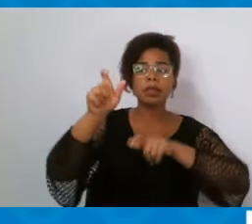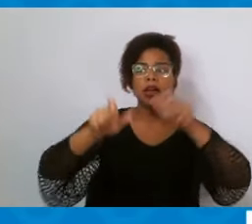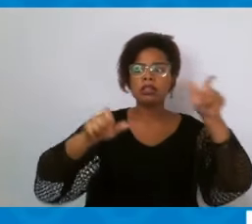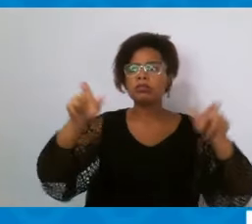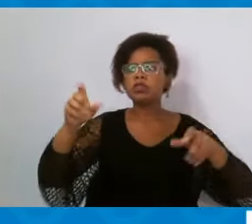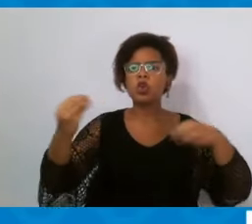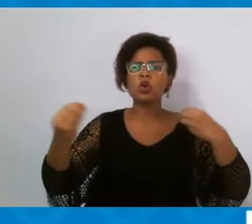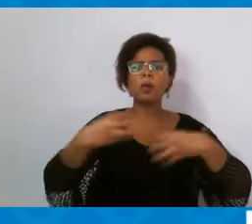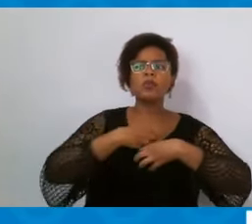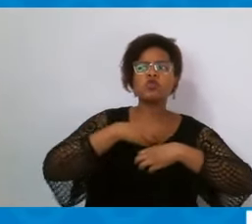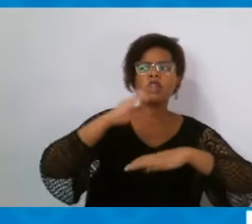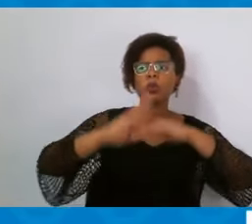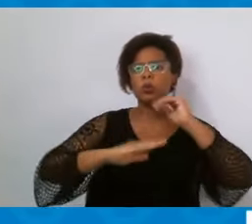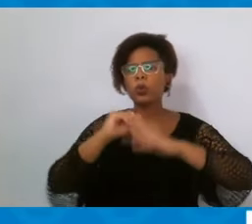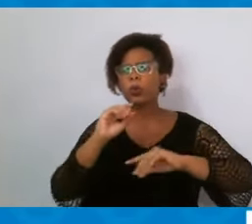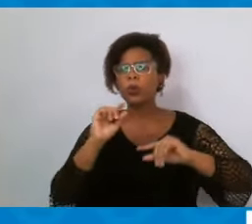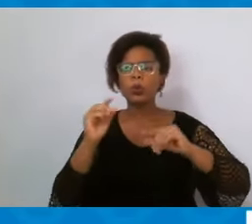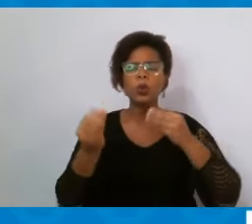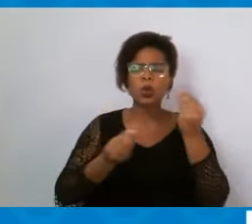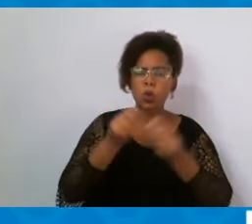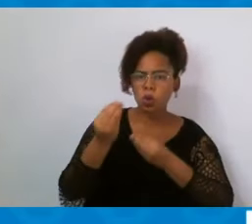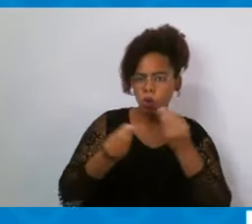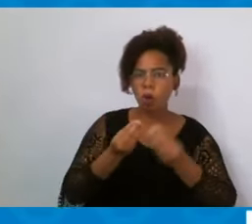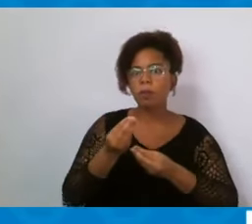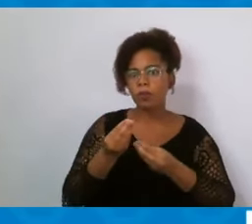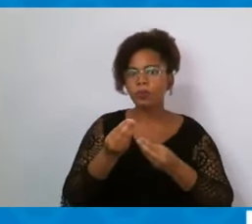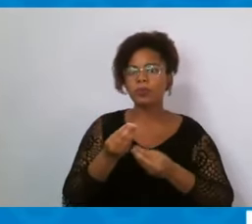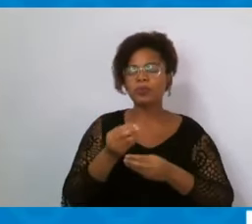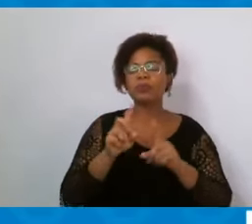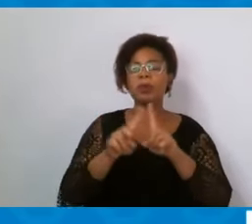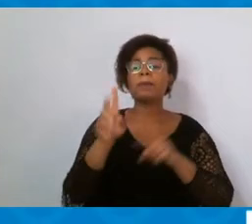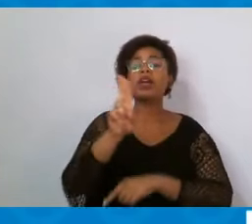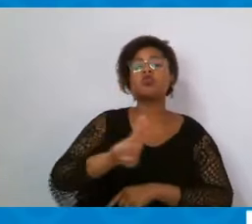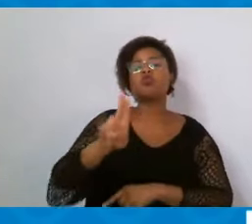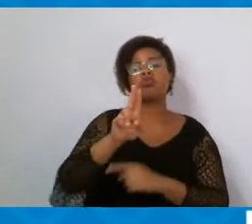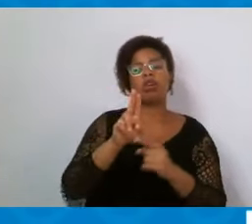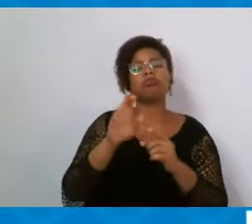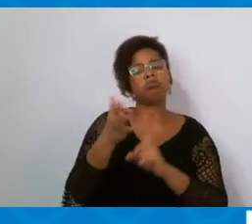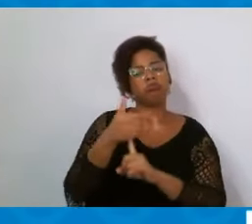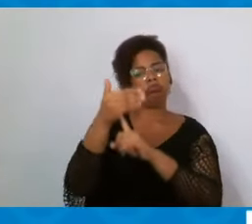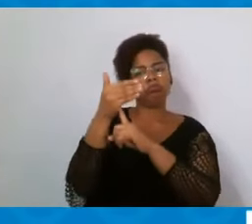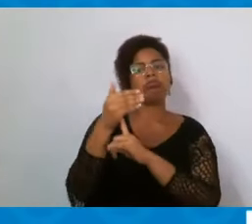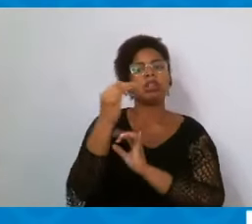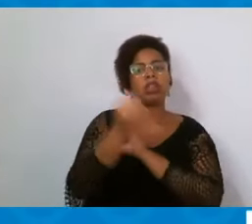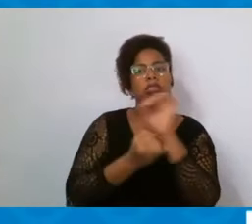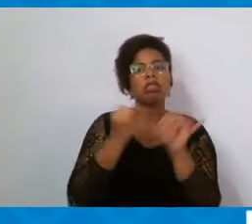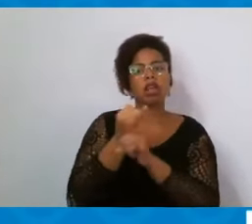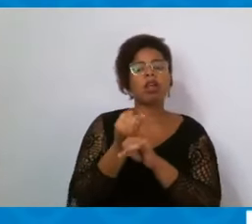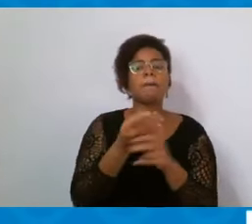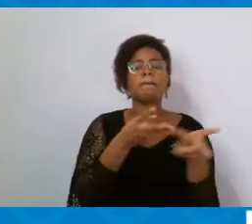chama etnografia, né? Então, tem muitas pesquisas sobre isso, a gente pode, vocês podem ver na